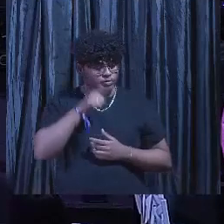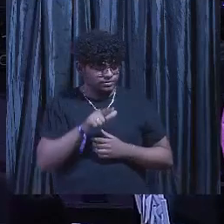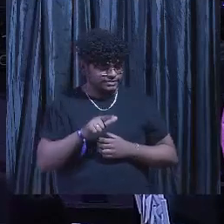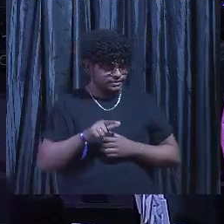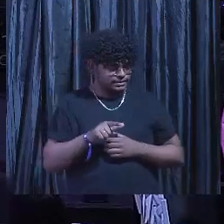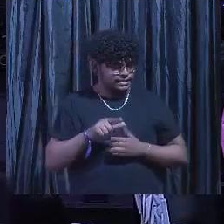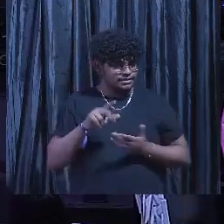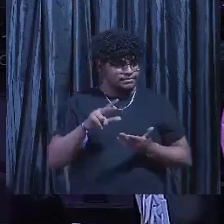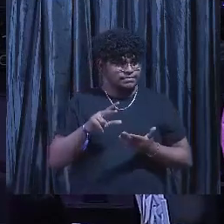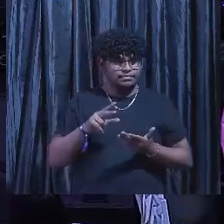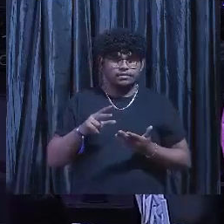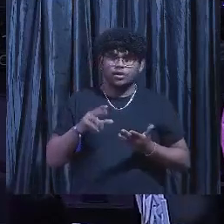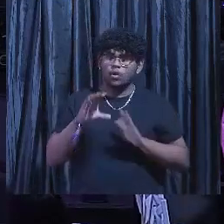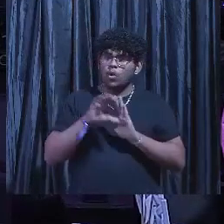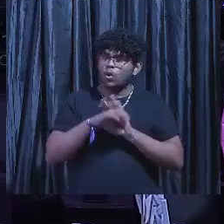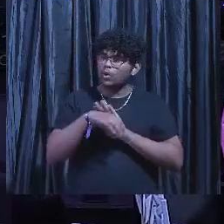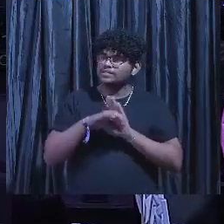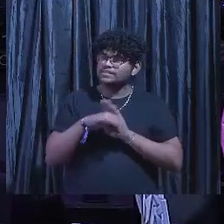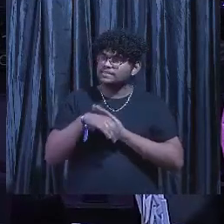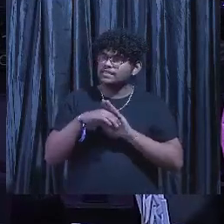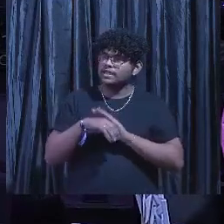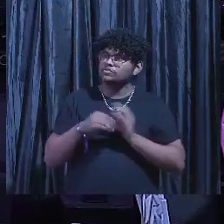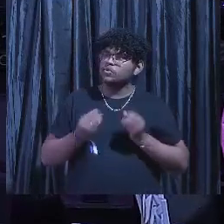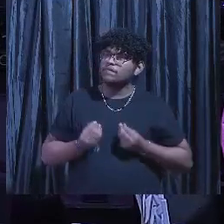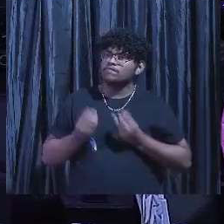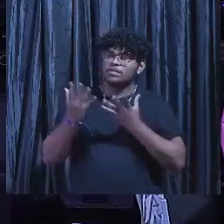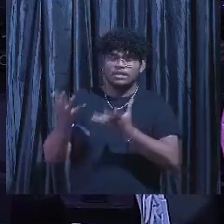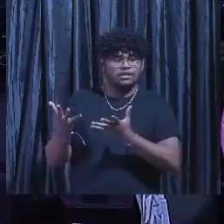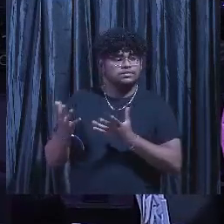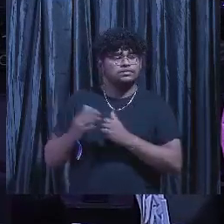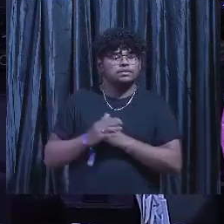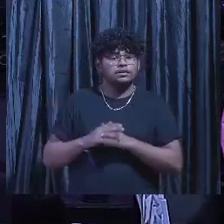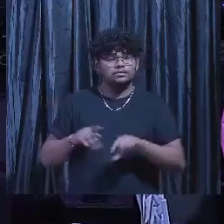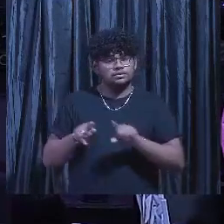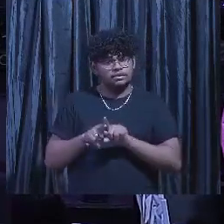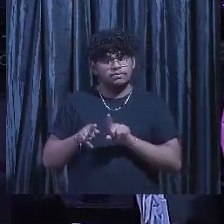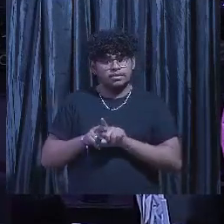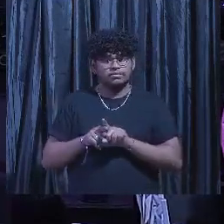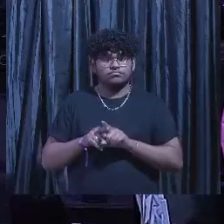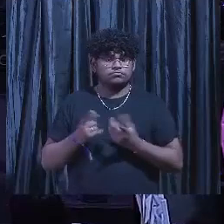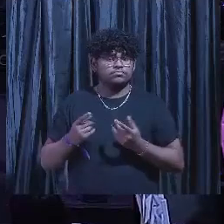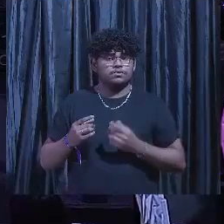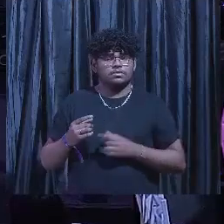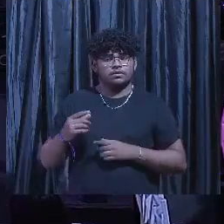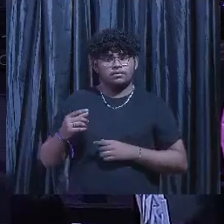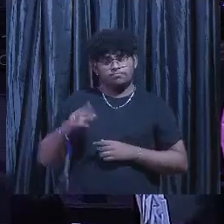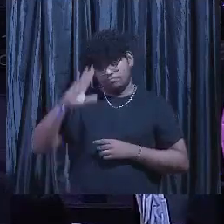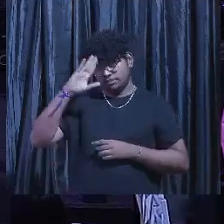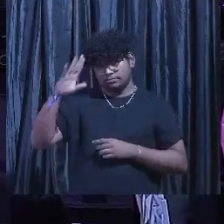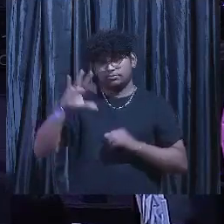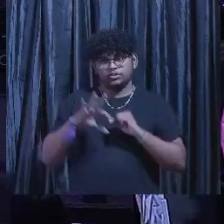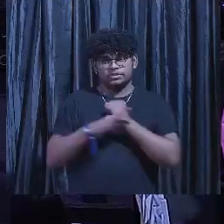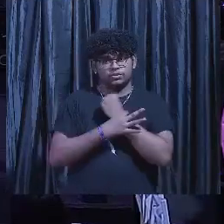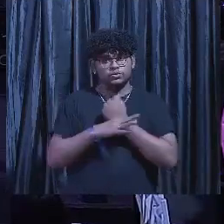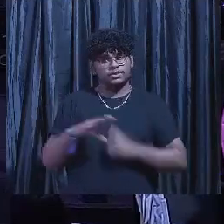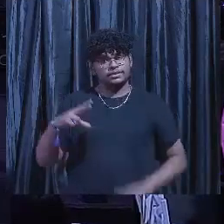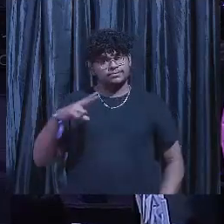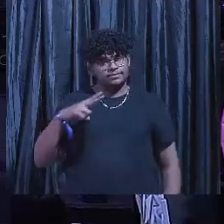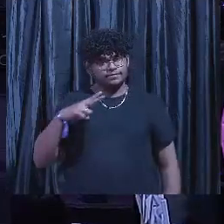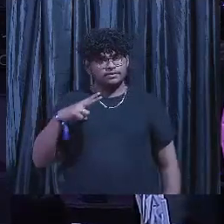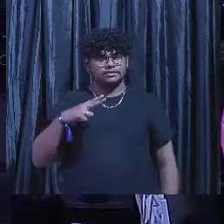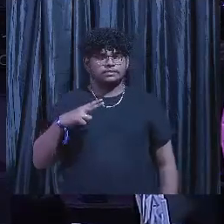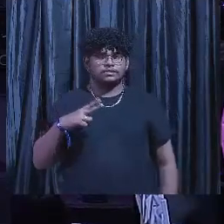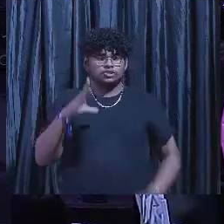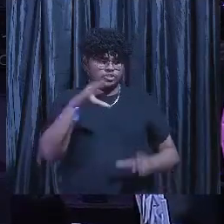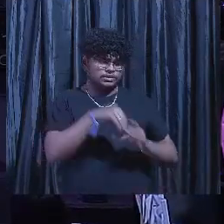construir junto e levar também esse conhecimento, principalmente de segurança e privacidade, para o empreendedorismo, que é muito também da tua